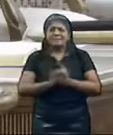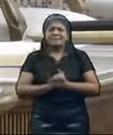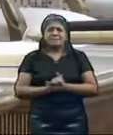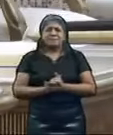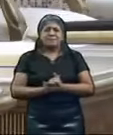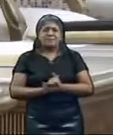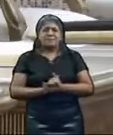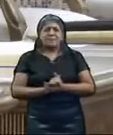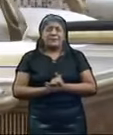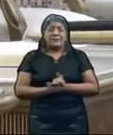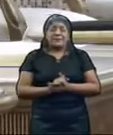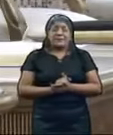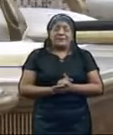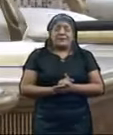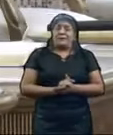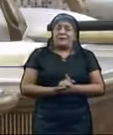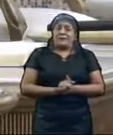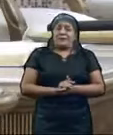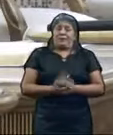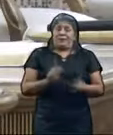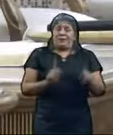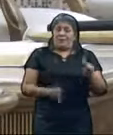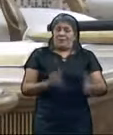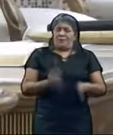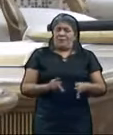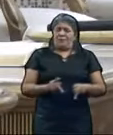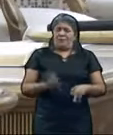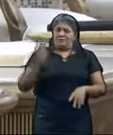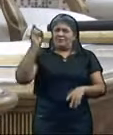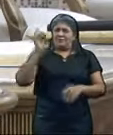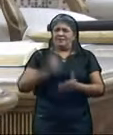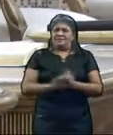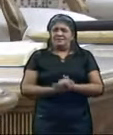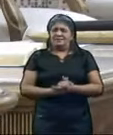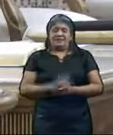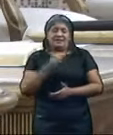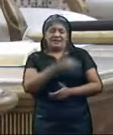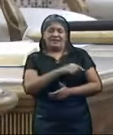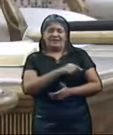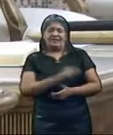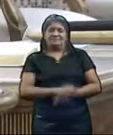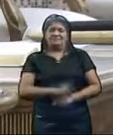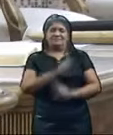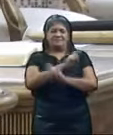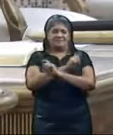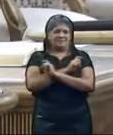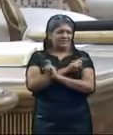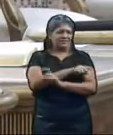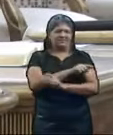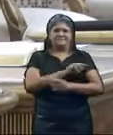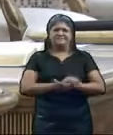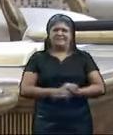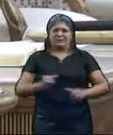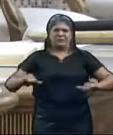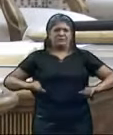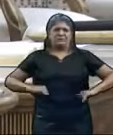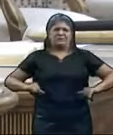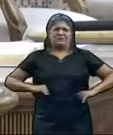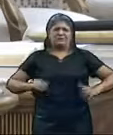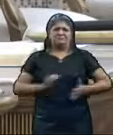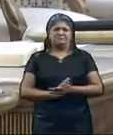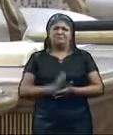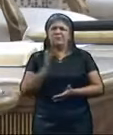e no deserto me chamando de pão viu o Paulo já